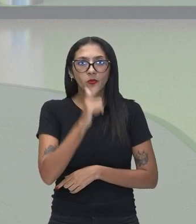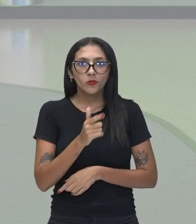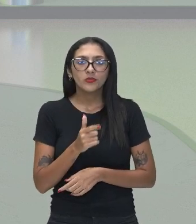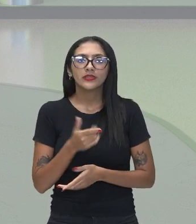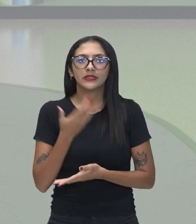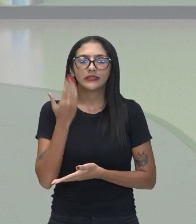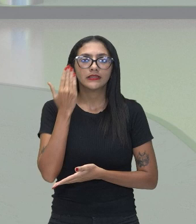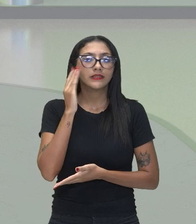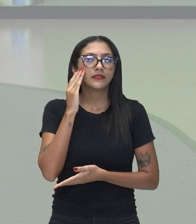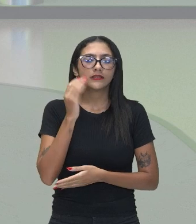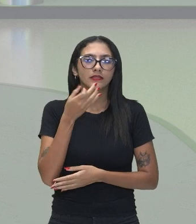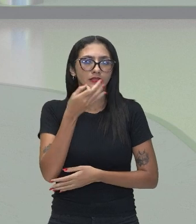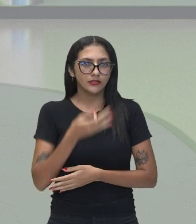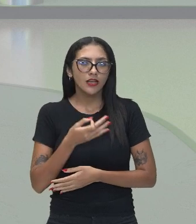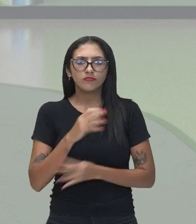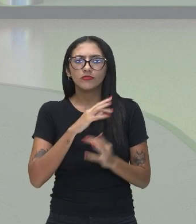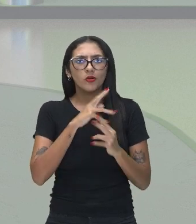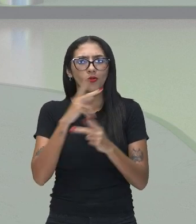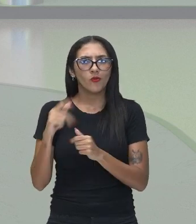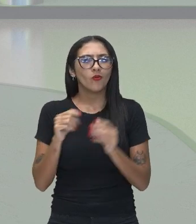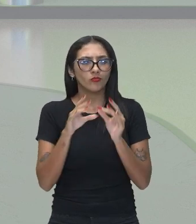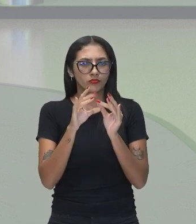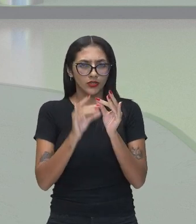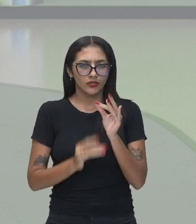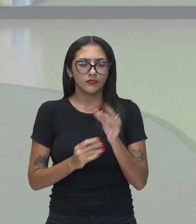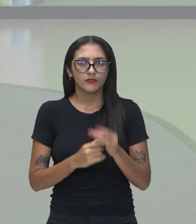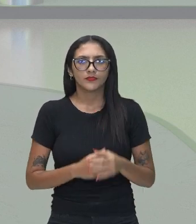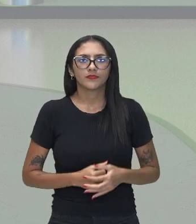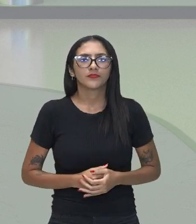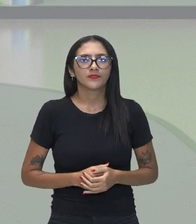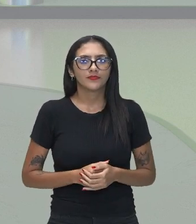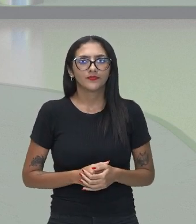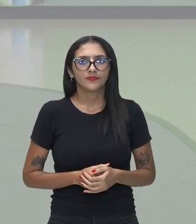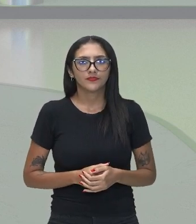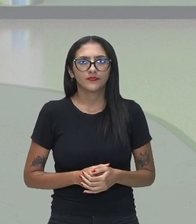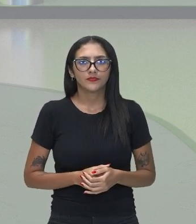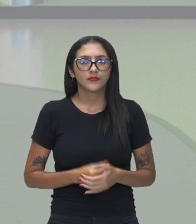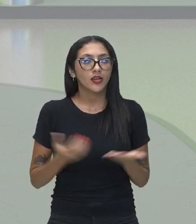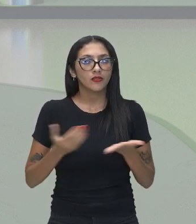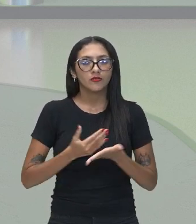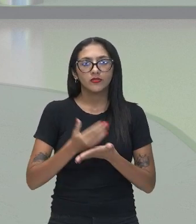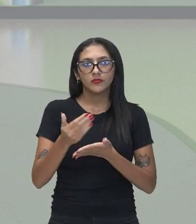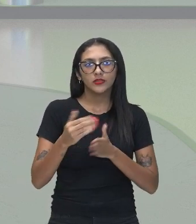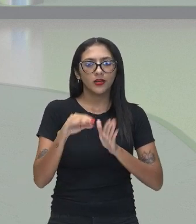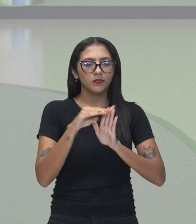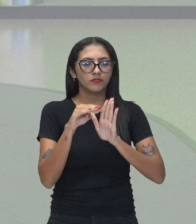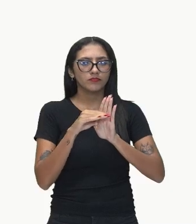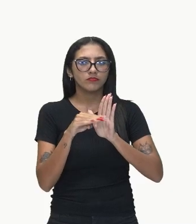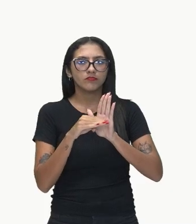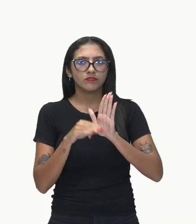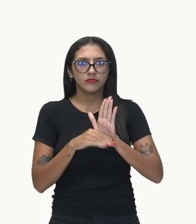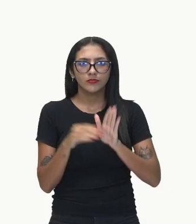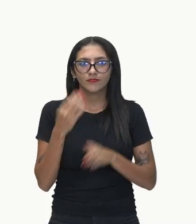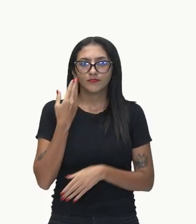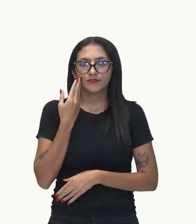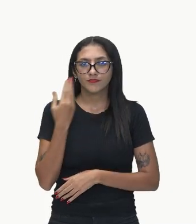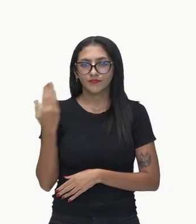compreender tudo isso que eu falei aqui para vocês. Então, vamos começar pela classificação daqui, das